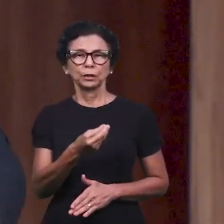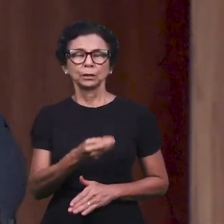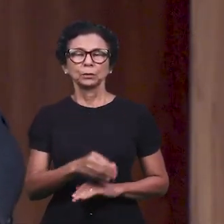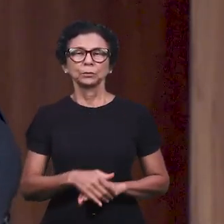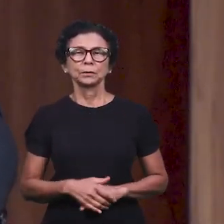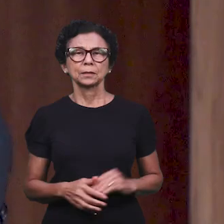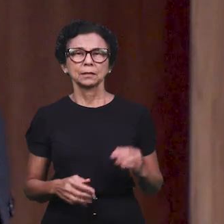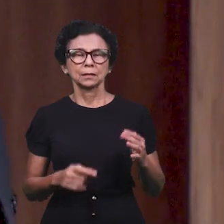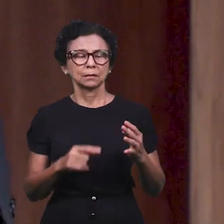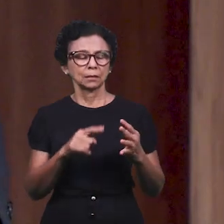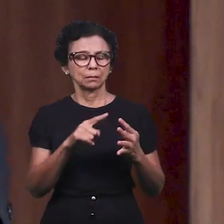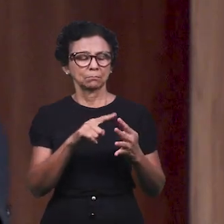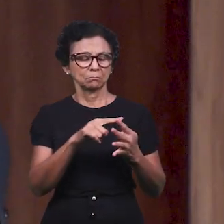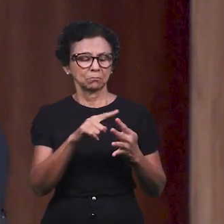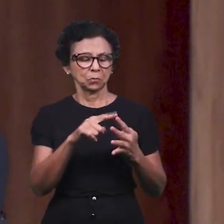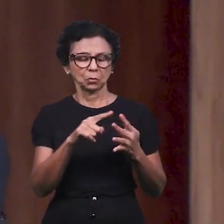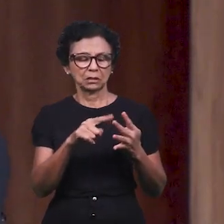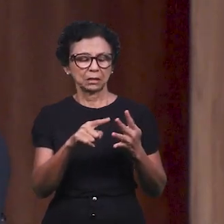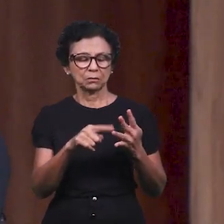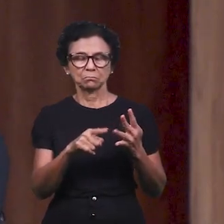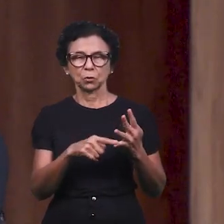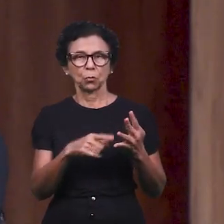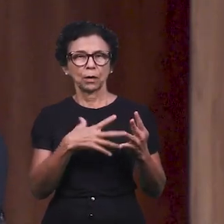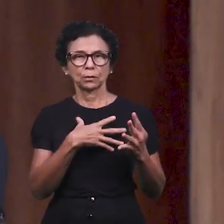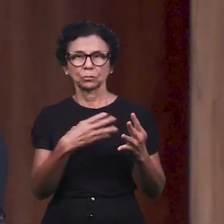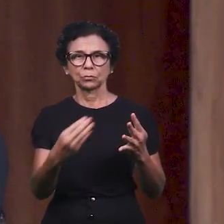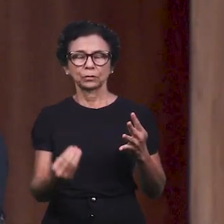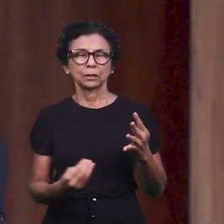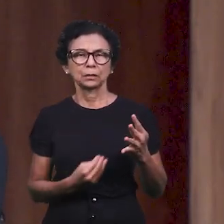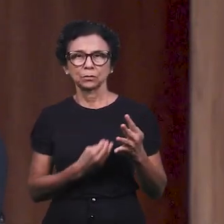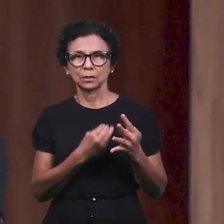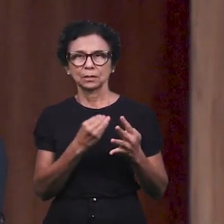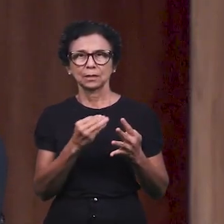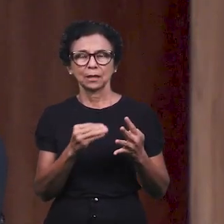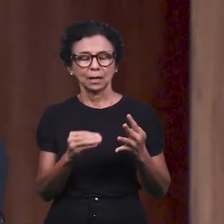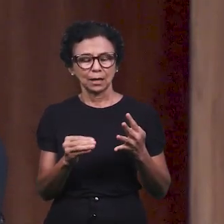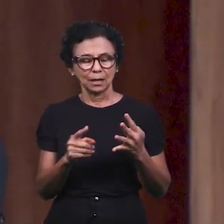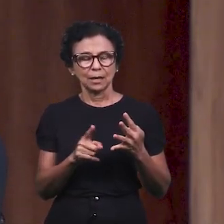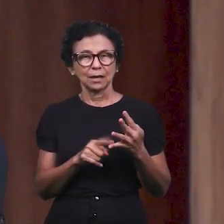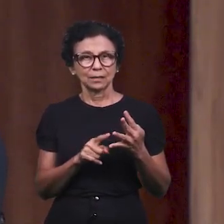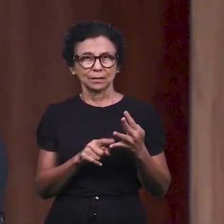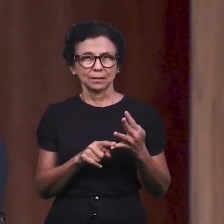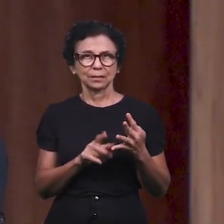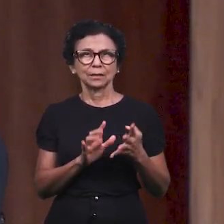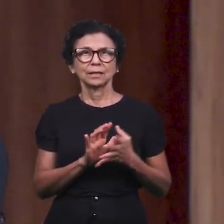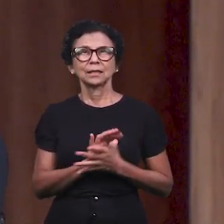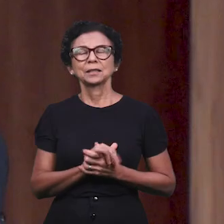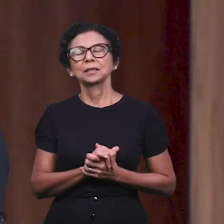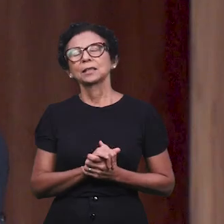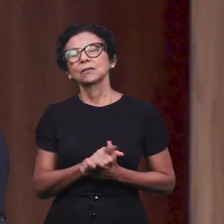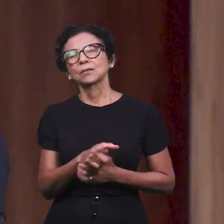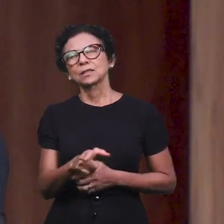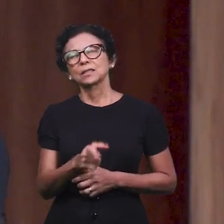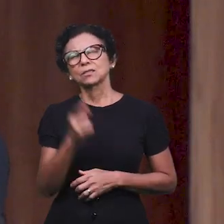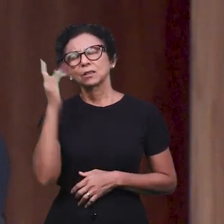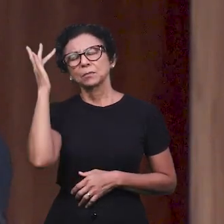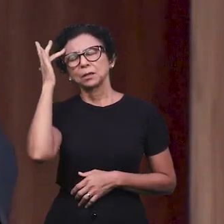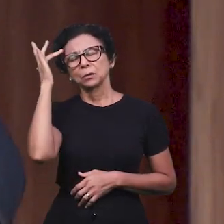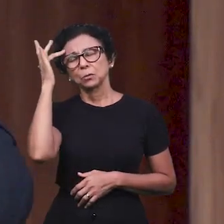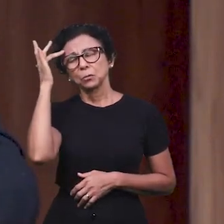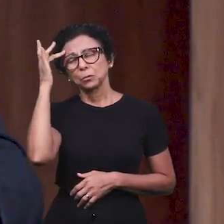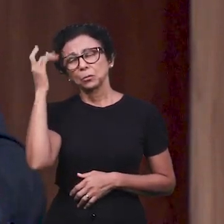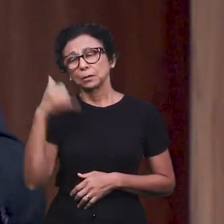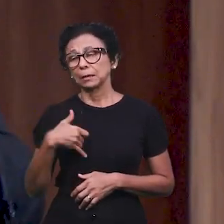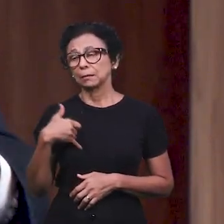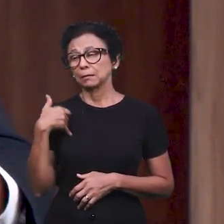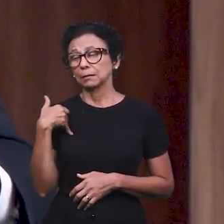às vezes você tem 3, 4 filhos, e o caçula já pega você numa fase com mais idade.